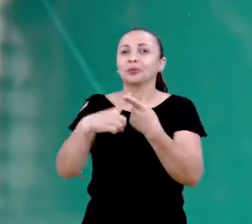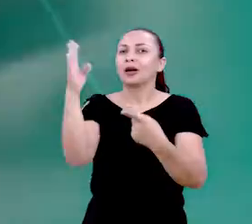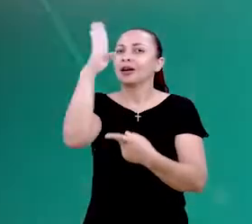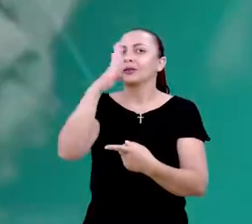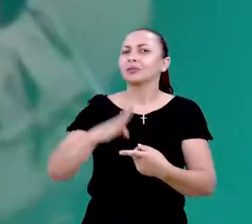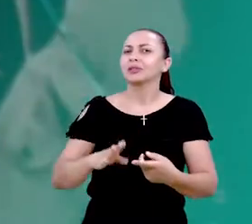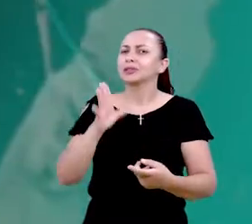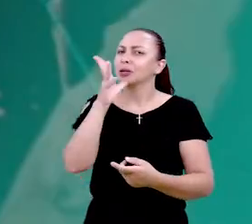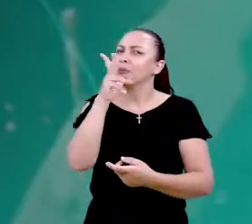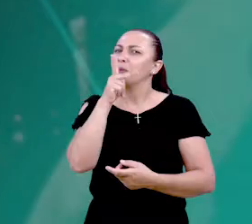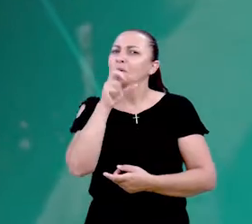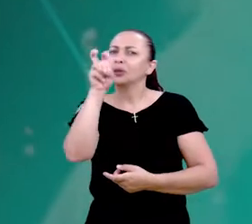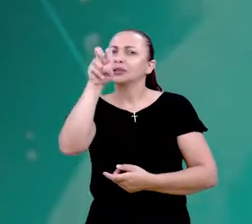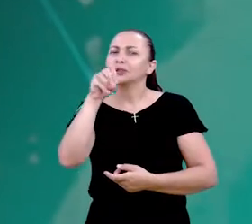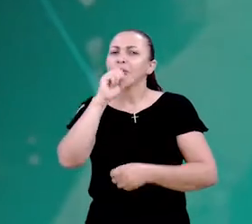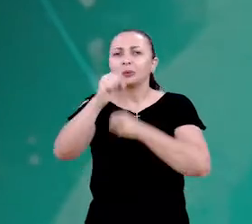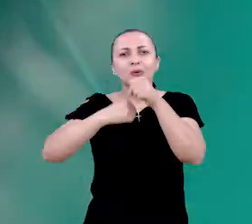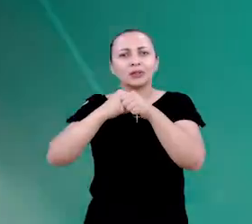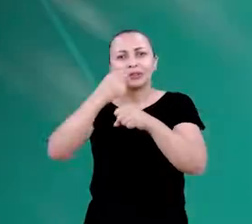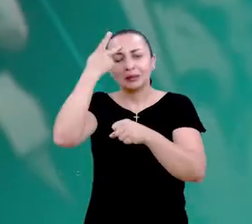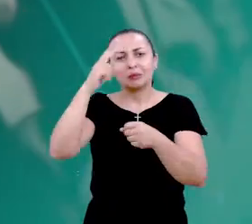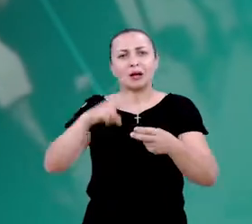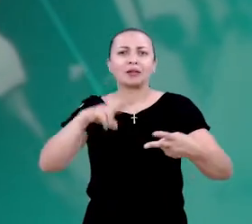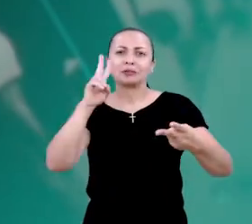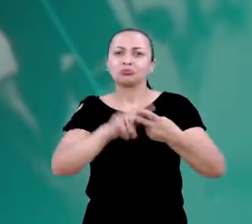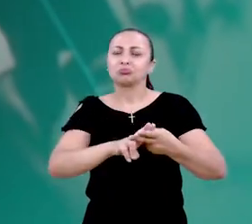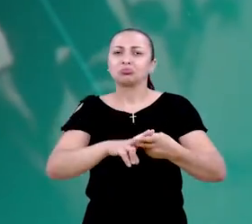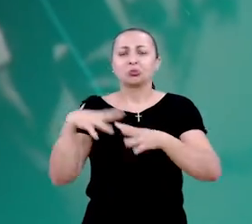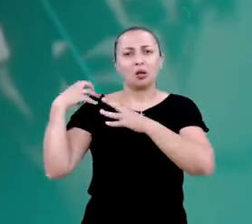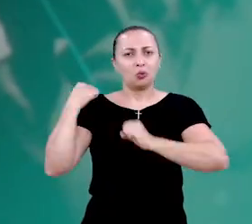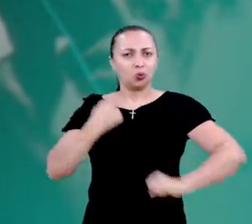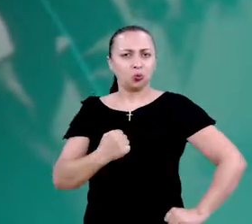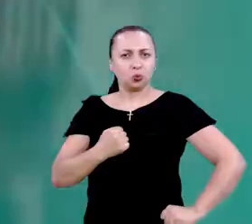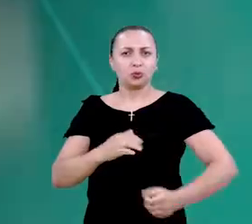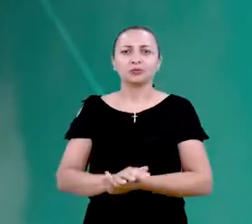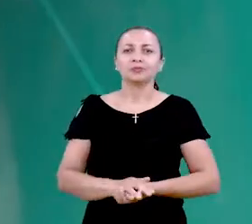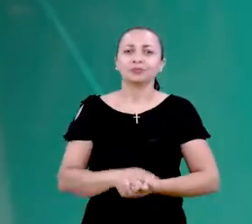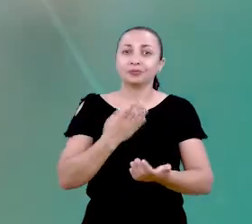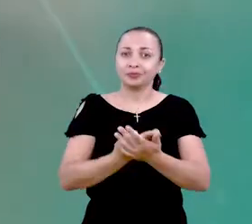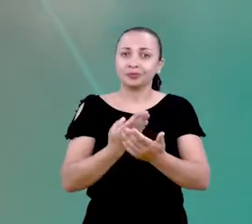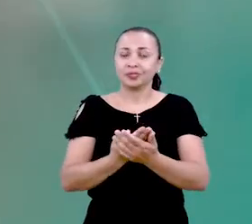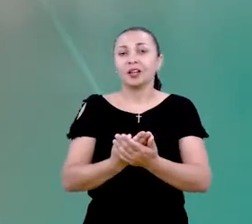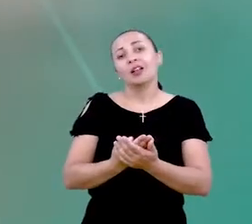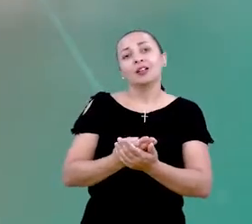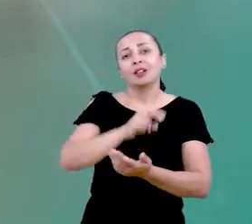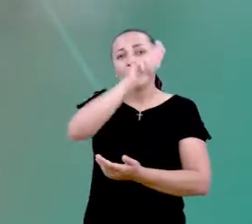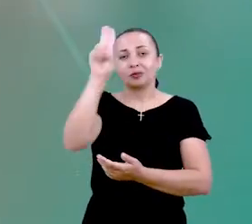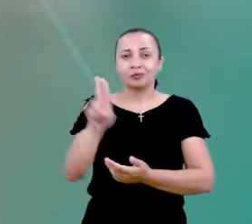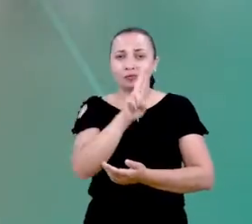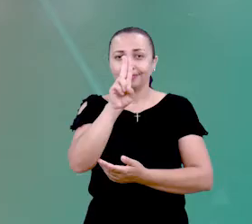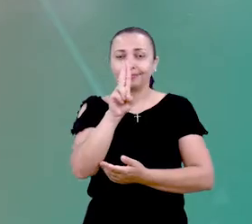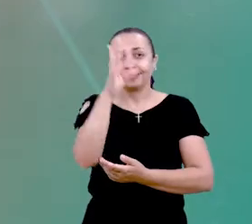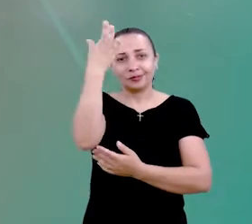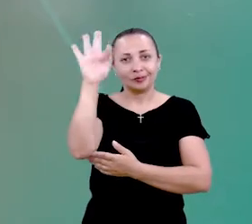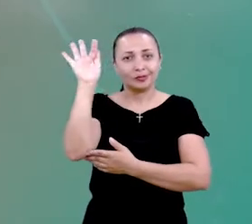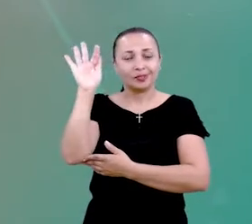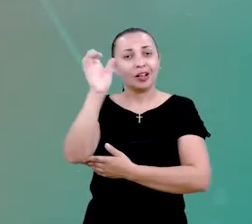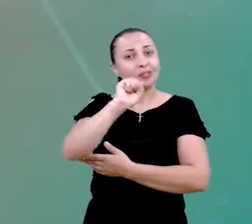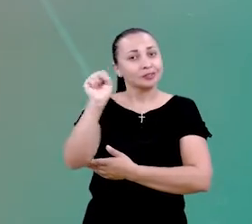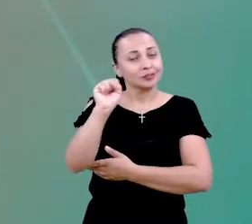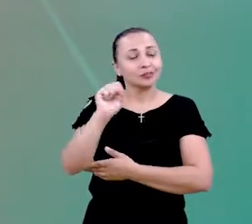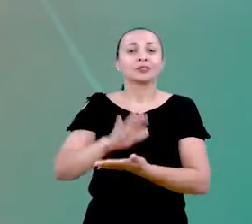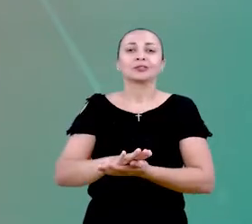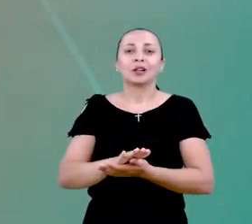evidencia por que o Brasil demorou 50 anos para condenar crimes da ditadura. Estudo da Universidade Federal de